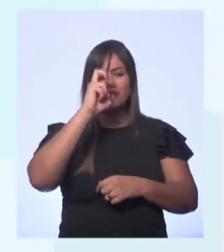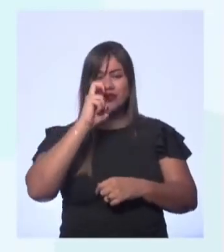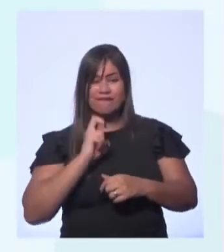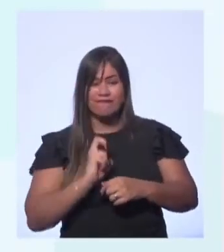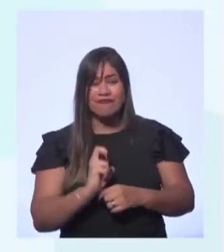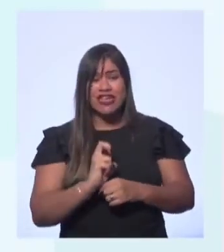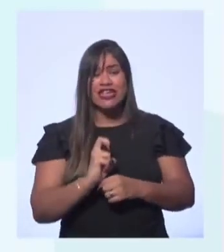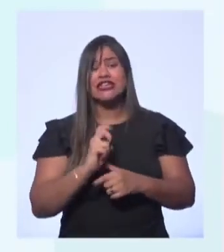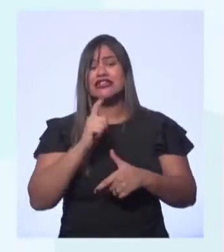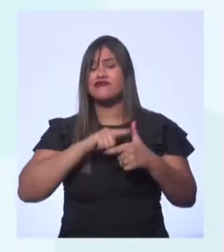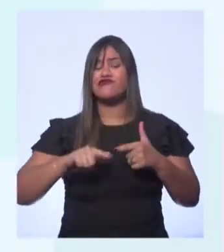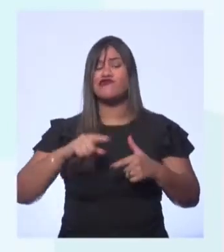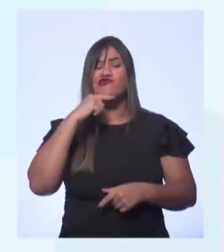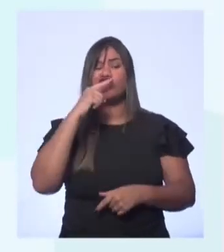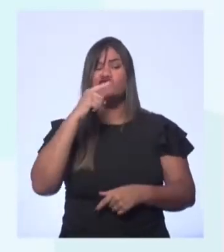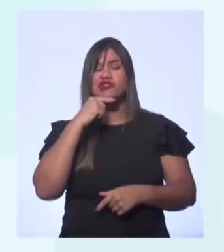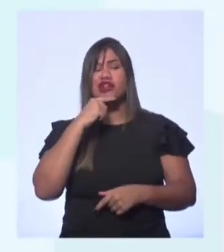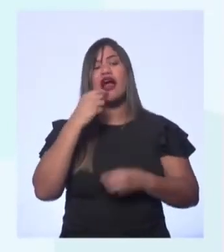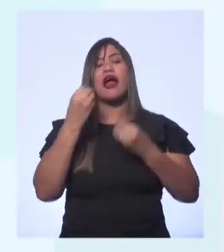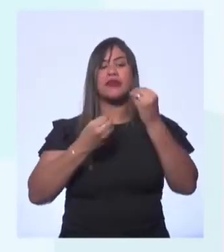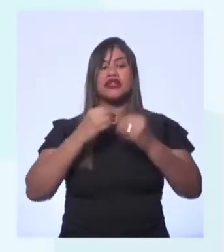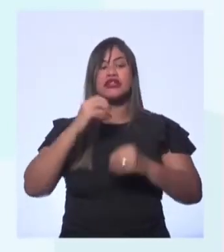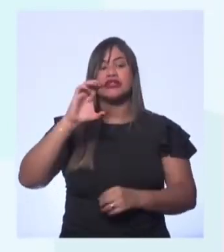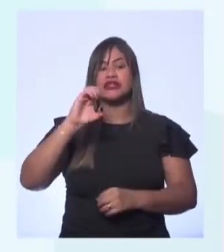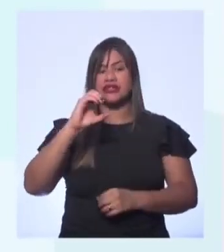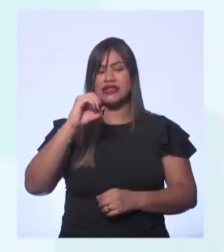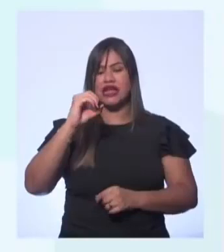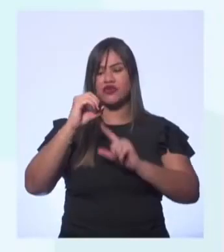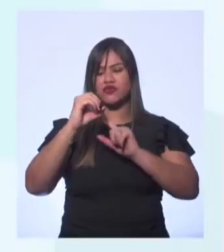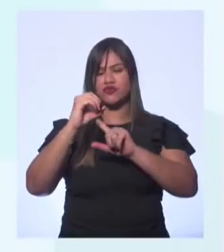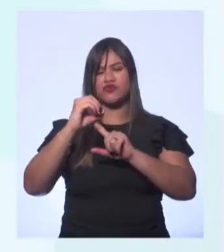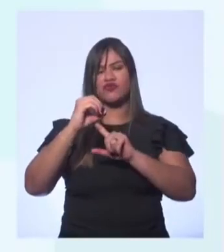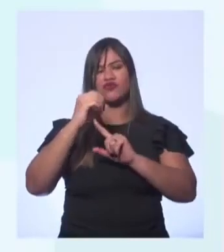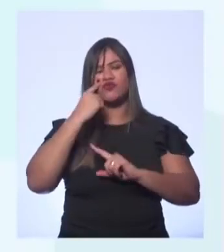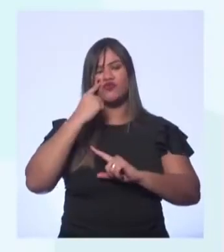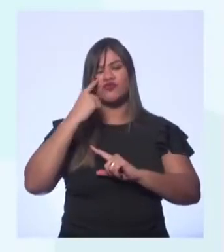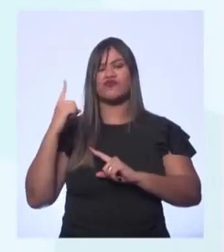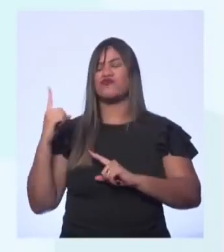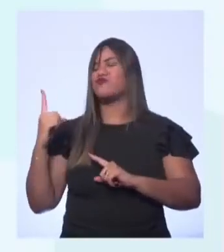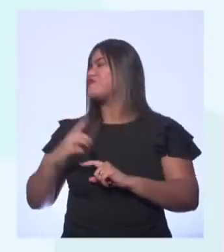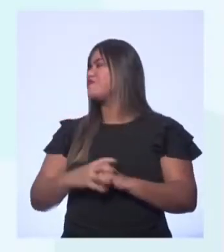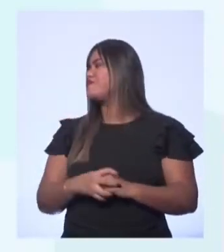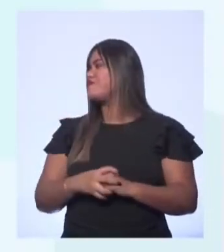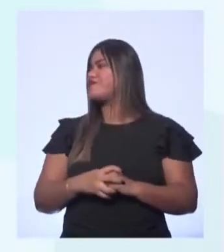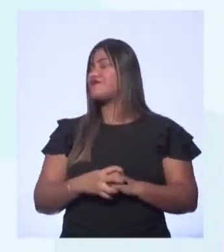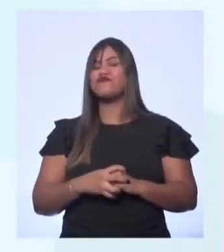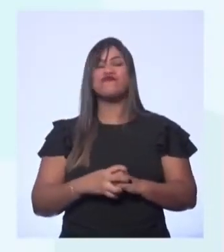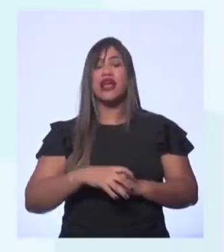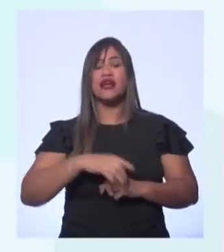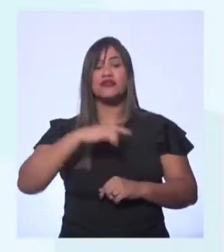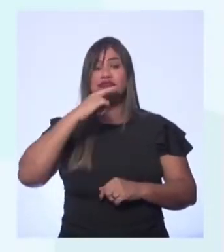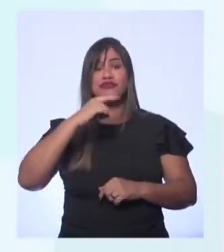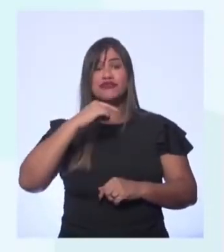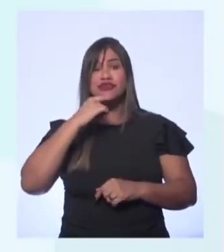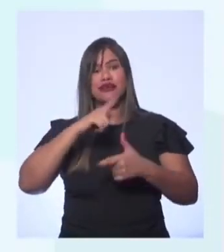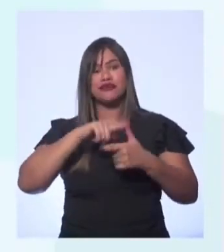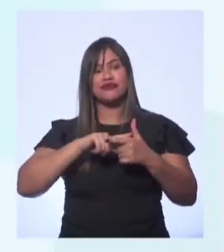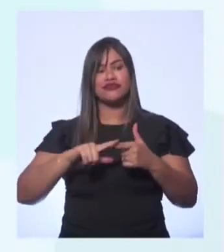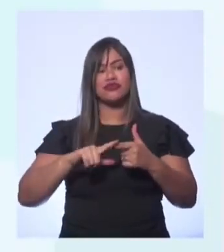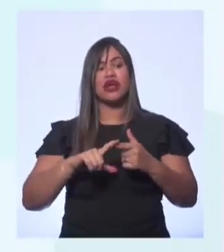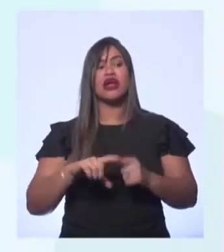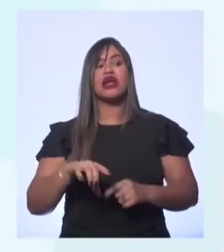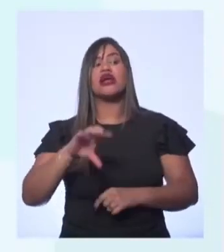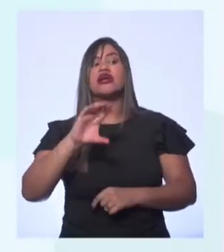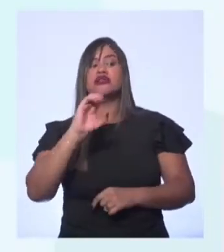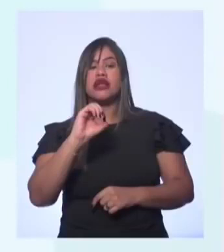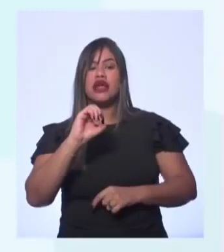dividir, então aqui a gente faz aquele 0 vezes, porque a gente acabou de abaixar o número e já não deu de cara para fazer. Então, 0 vezes 30 vai